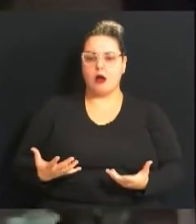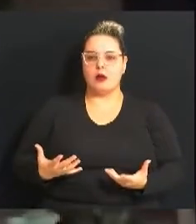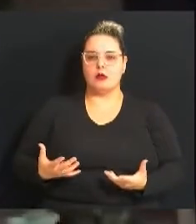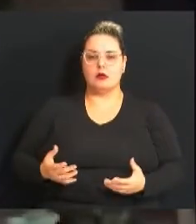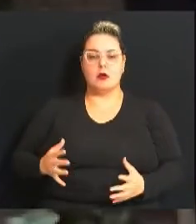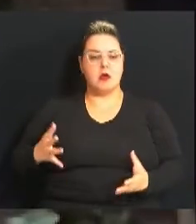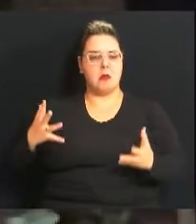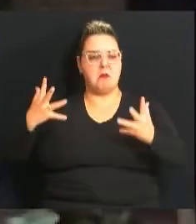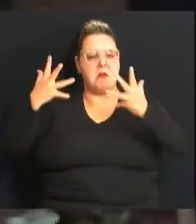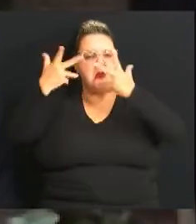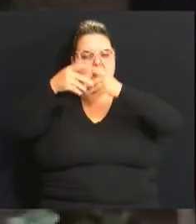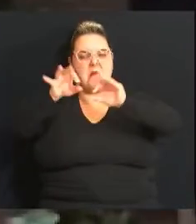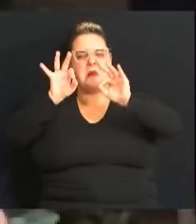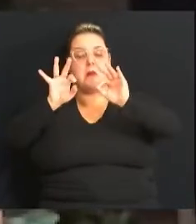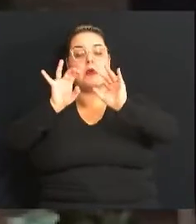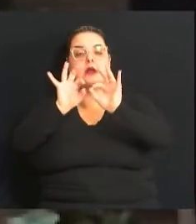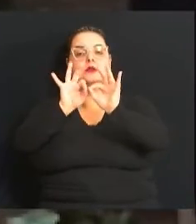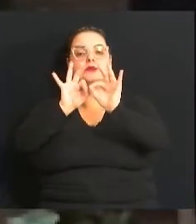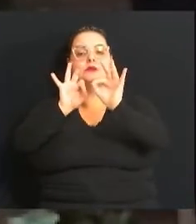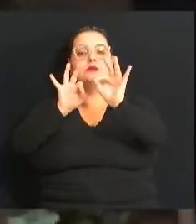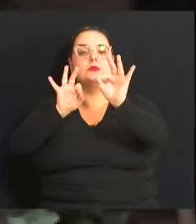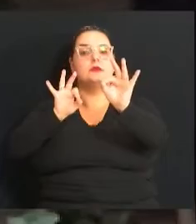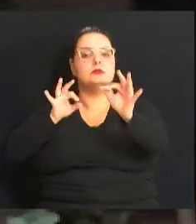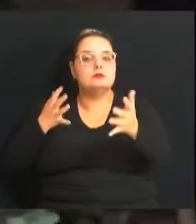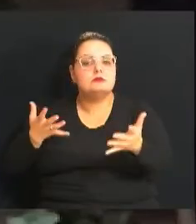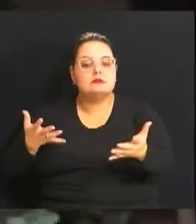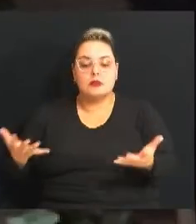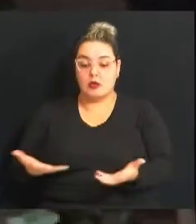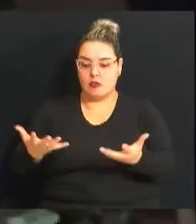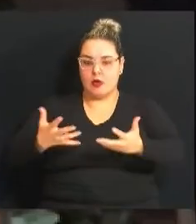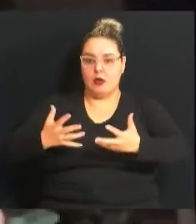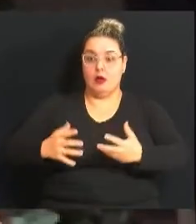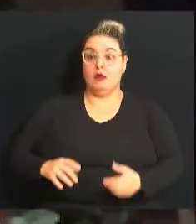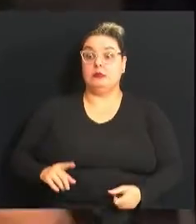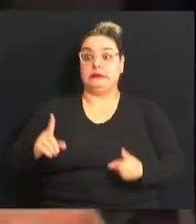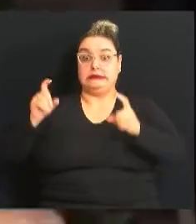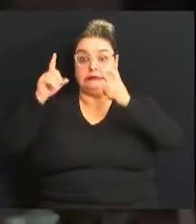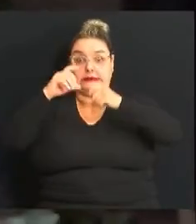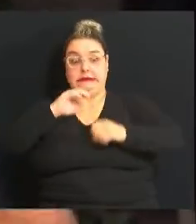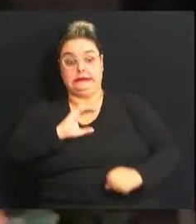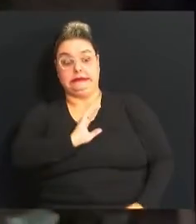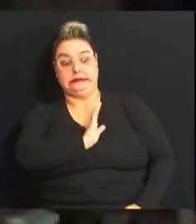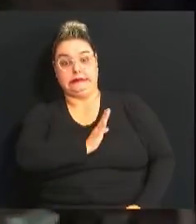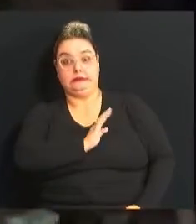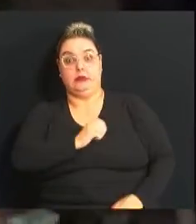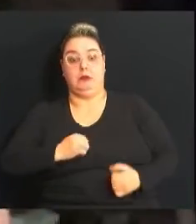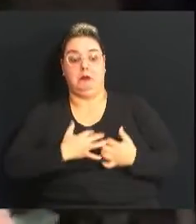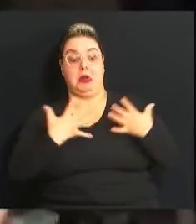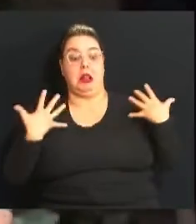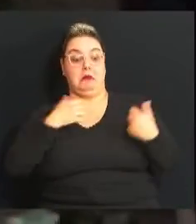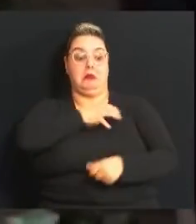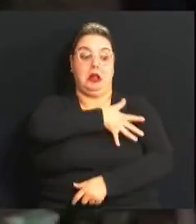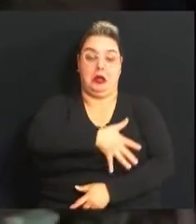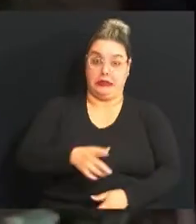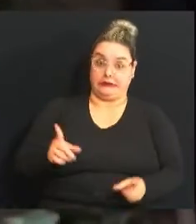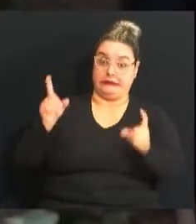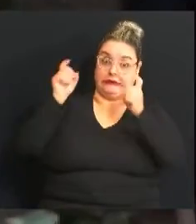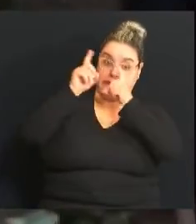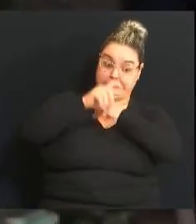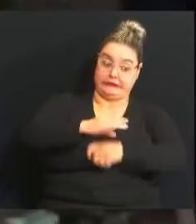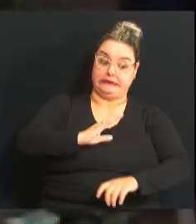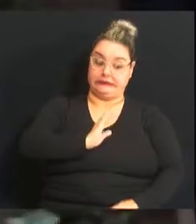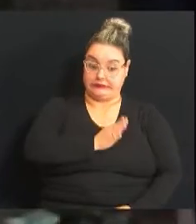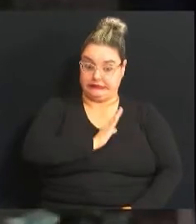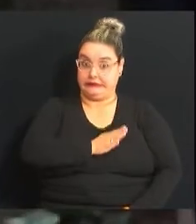aqueles corpos muito grandes, que inclusive dá um trabalhão para o coração para irrigar tanto tecido muscular.